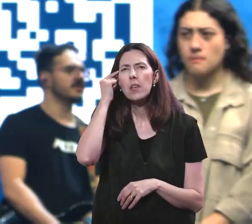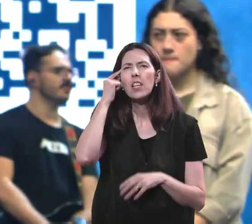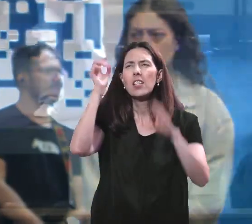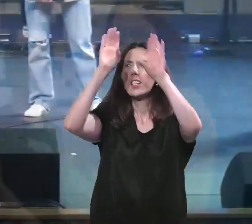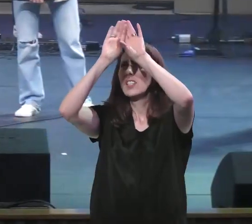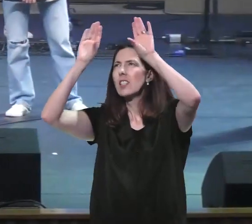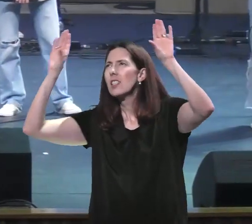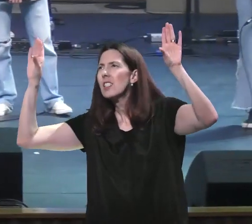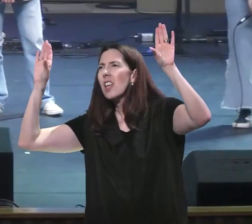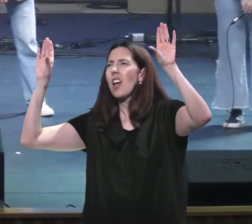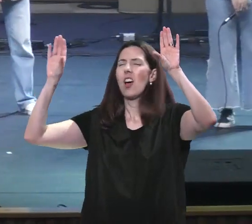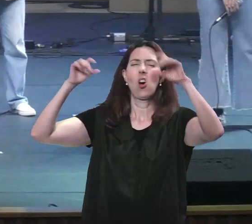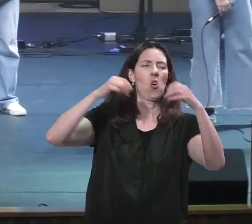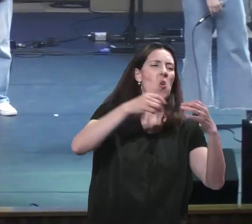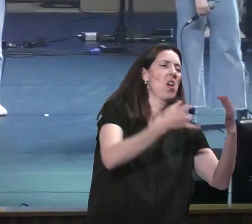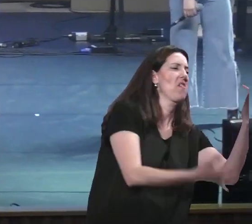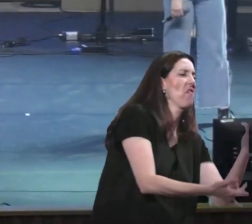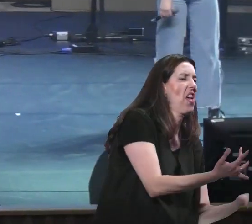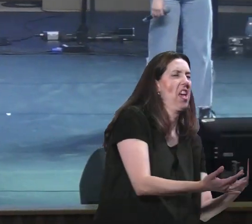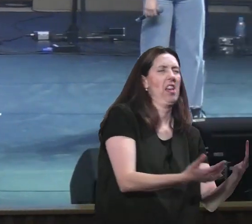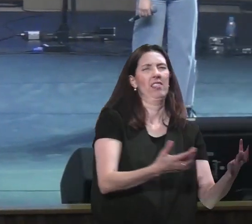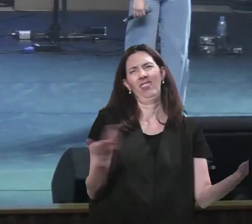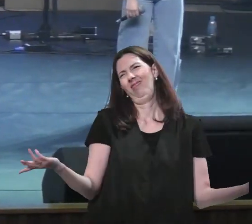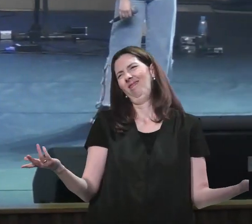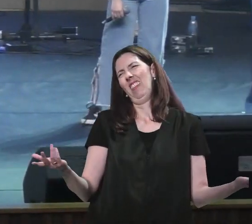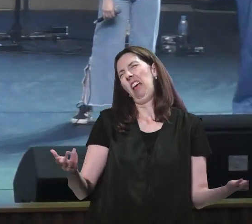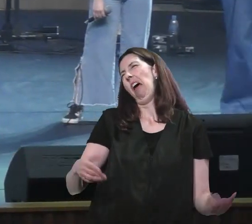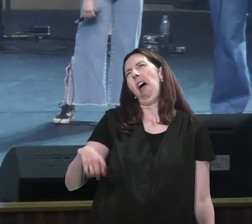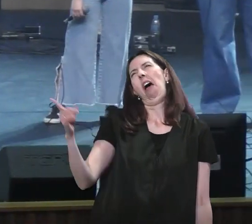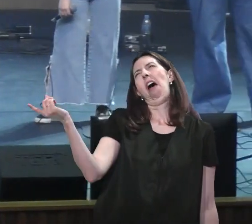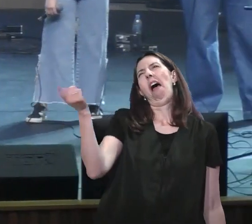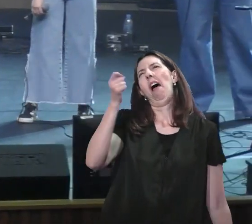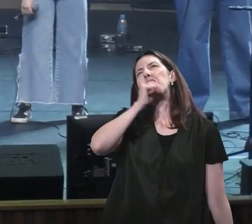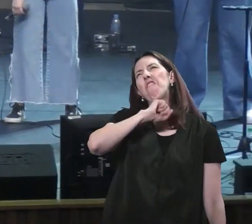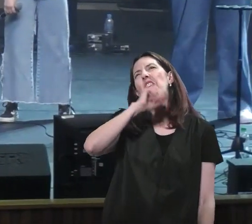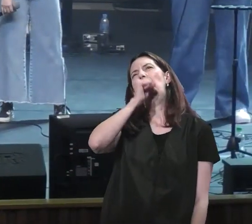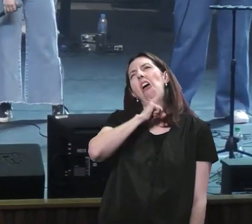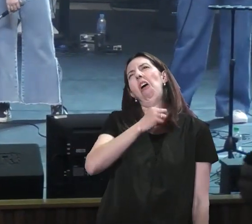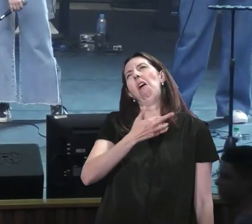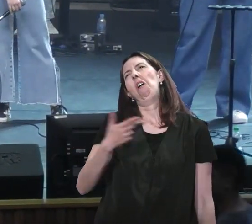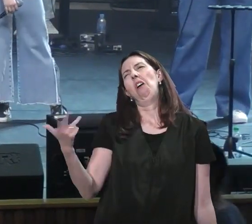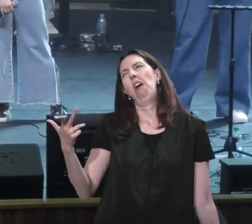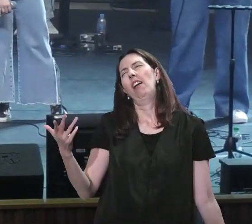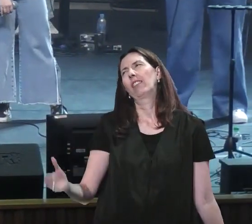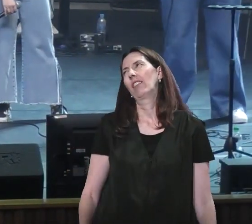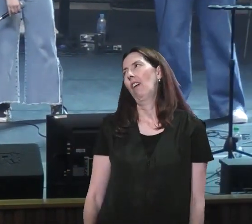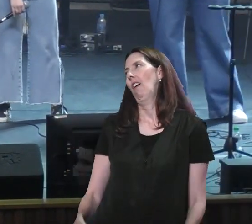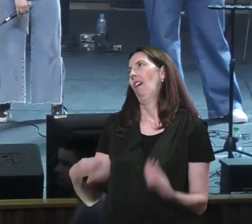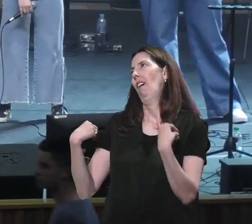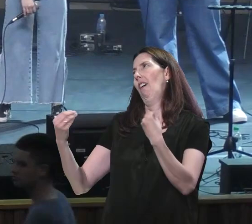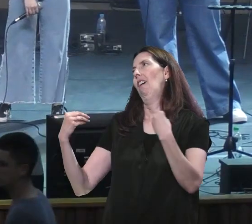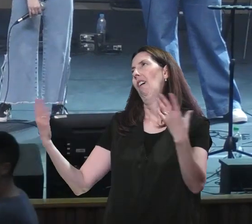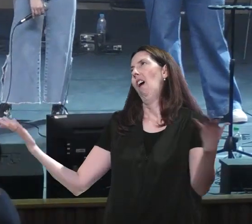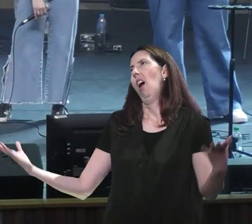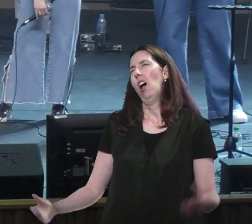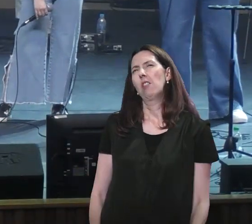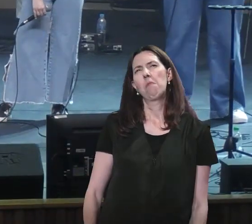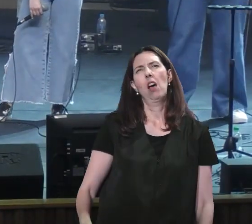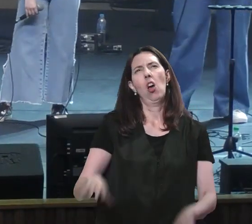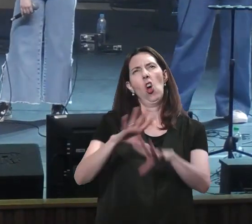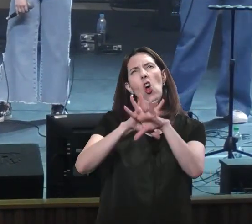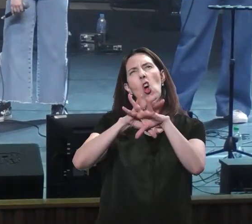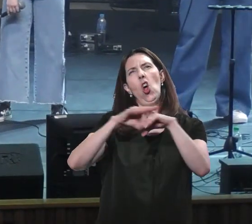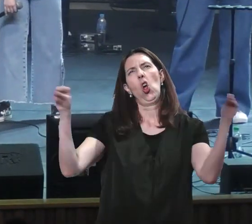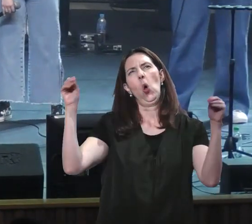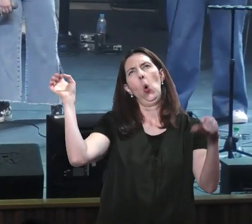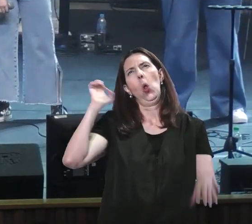algo muito antiquado. Poxa, o pastor orou pedindo cura em relação à homossexualidade. Onde já se